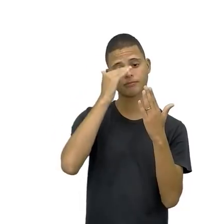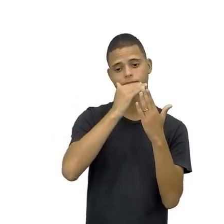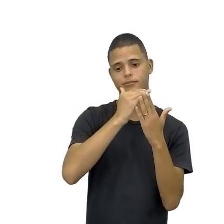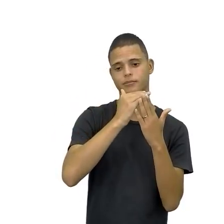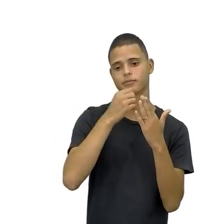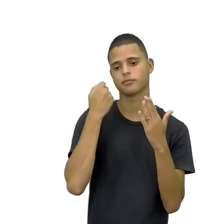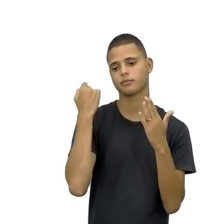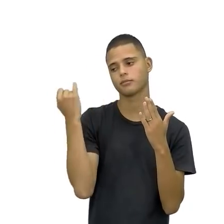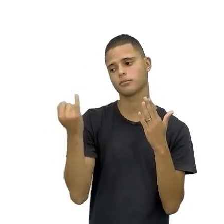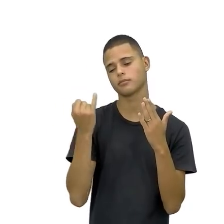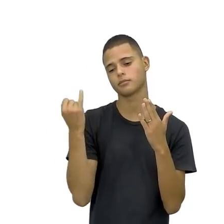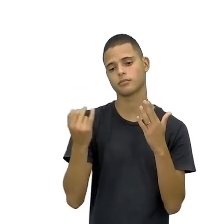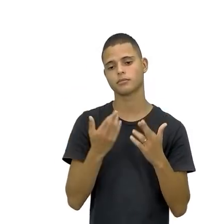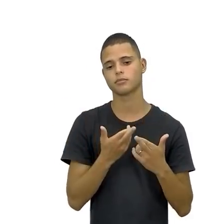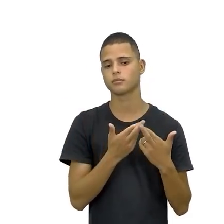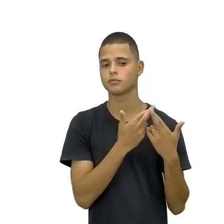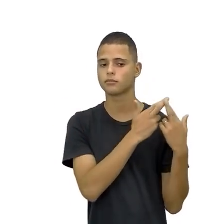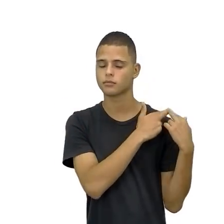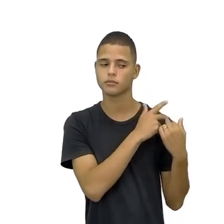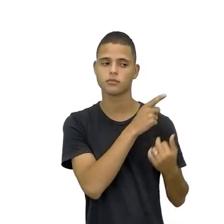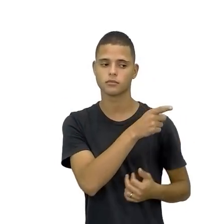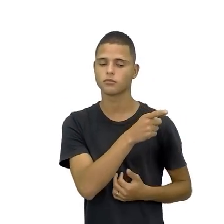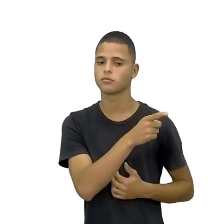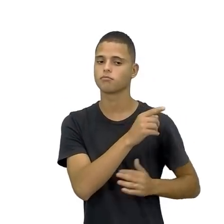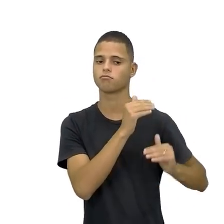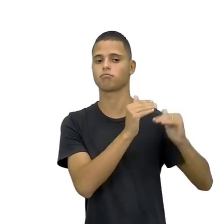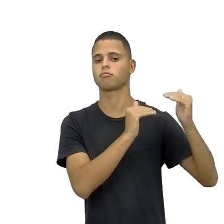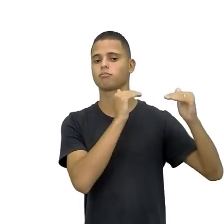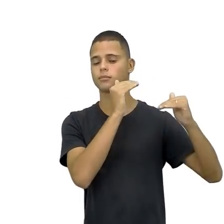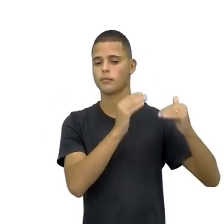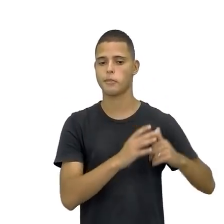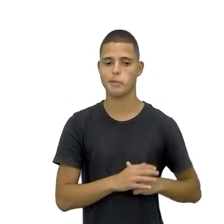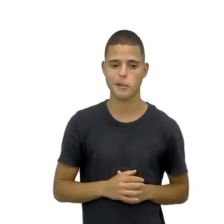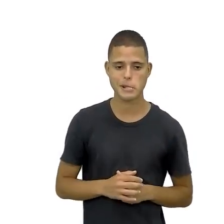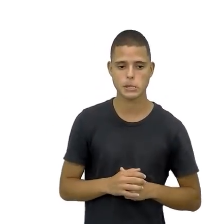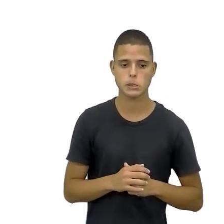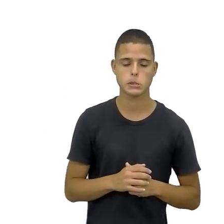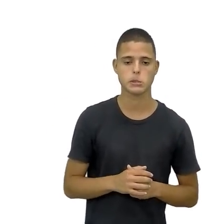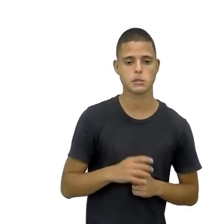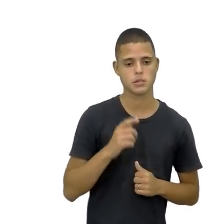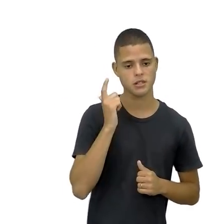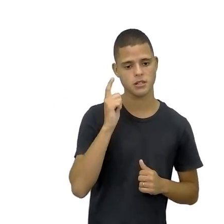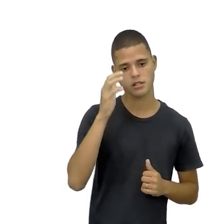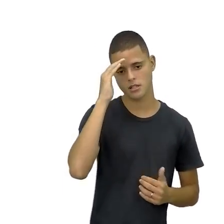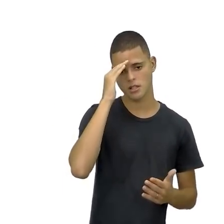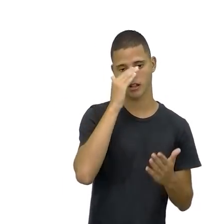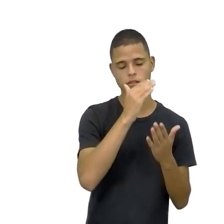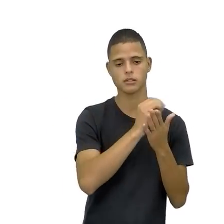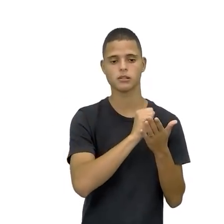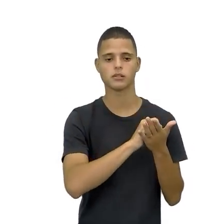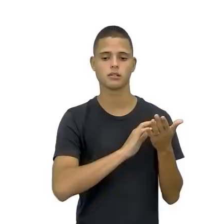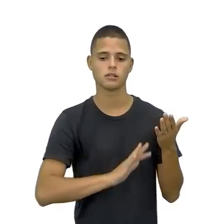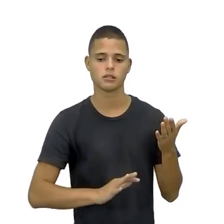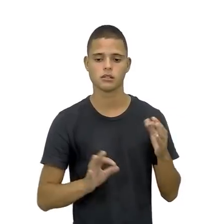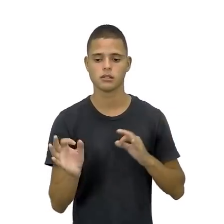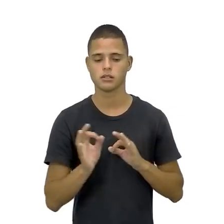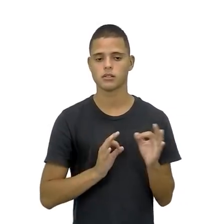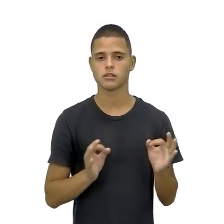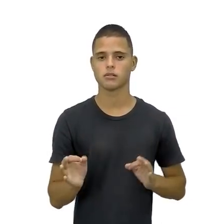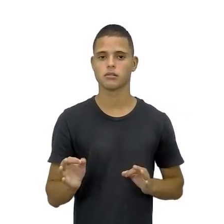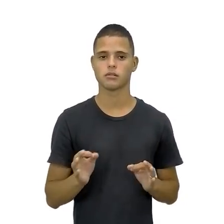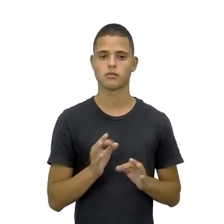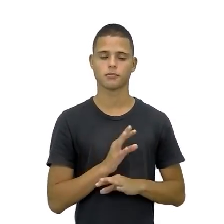a responsabilização ou a responsabilidade de cada um para cumprir as suas tarefas e até mesmo dentro